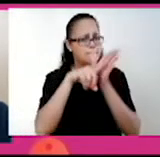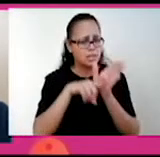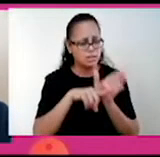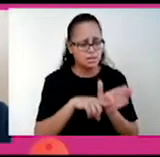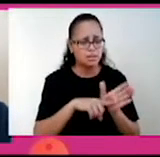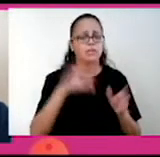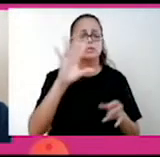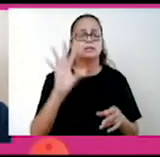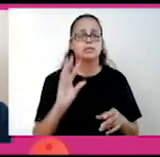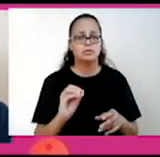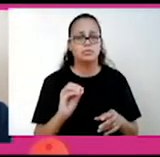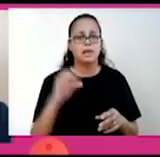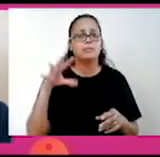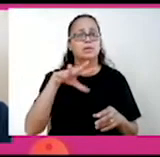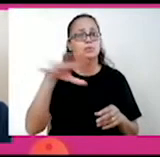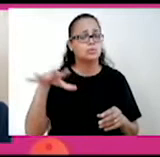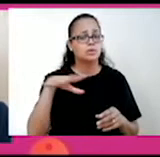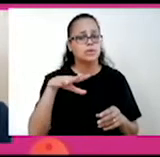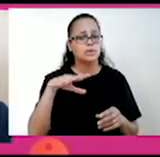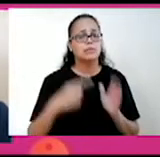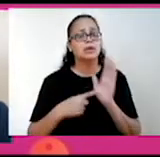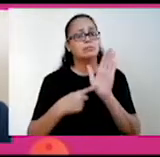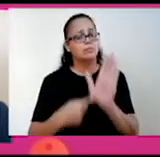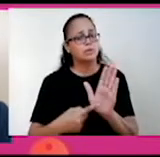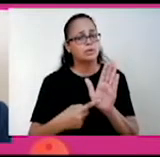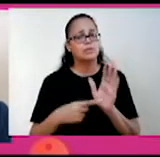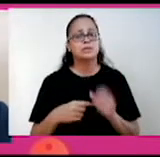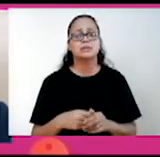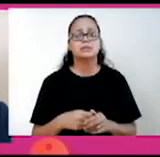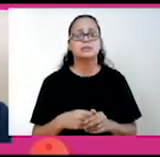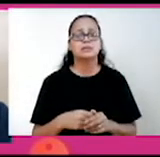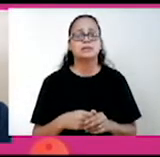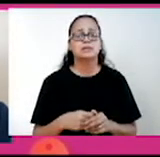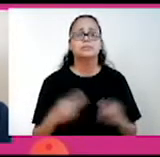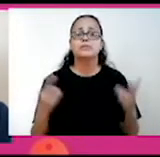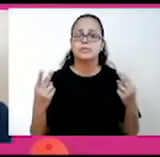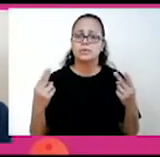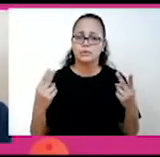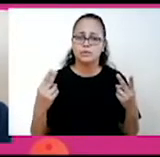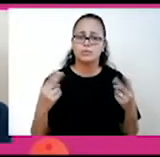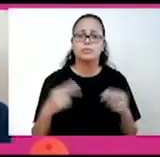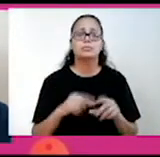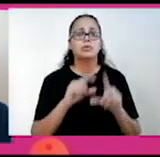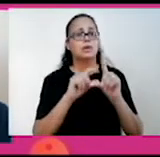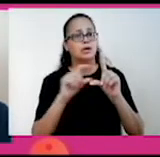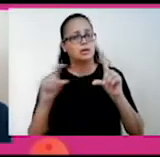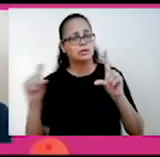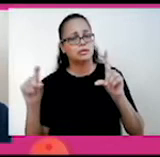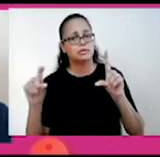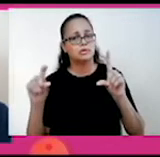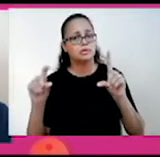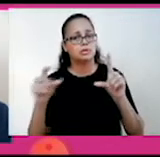No mapa que fala sobre o clima e indique, né? A média aí, né, de acordo com a legenda de Quito e